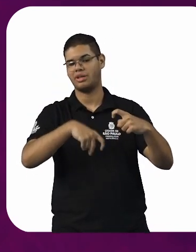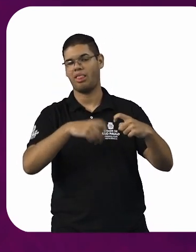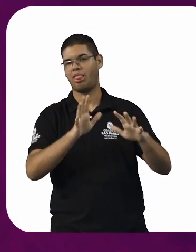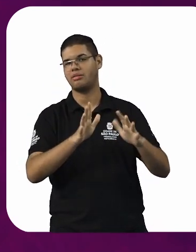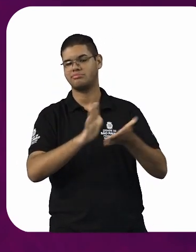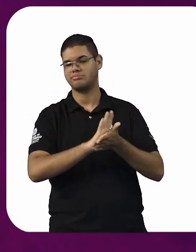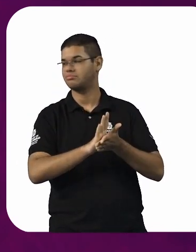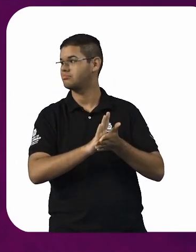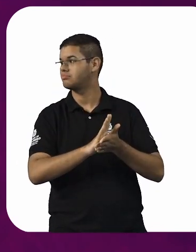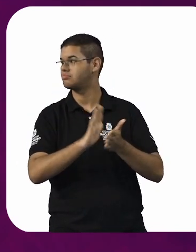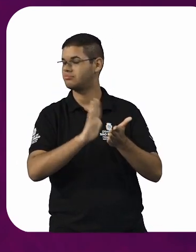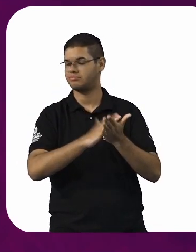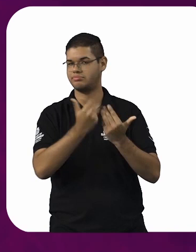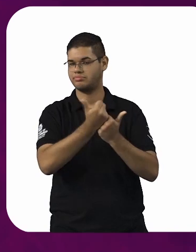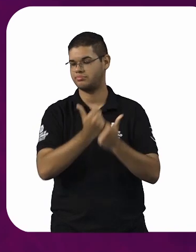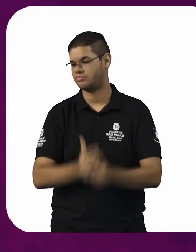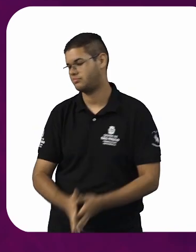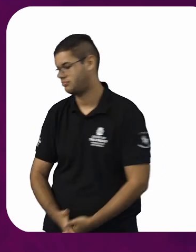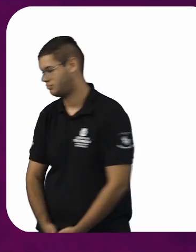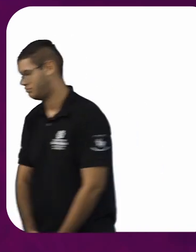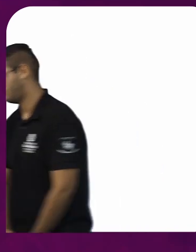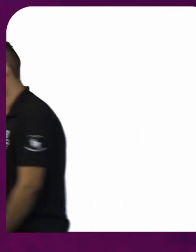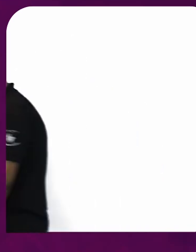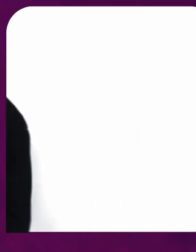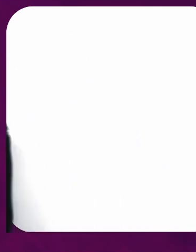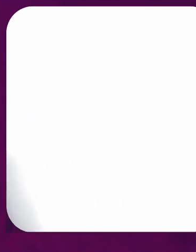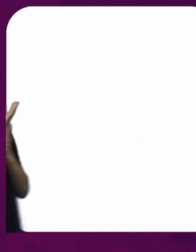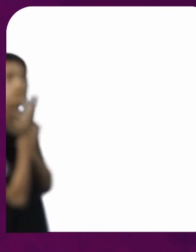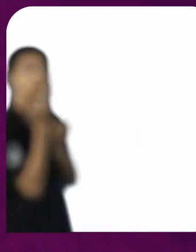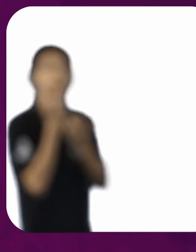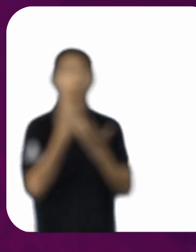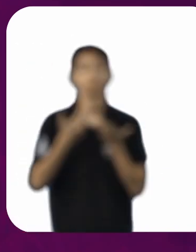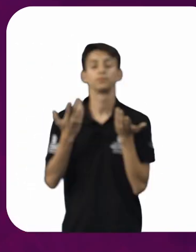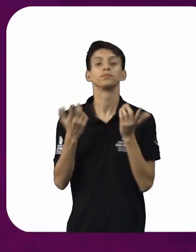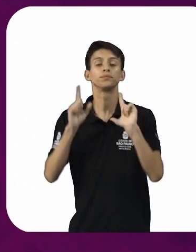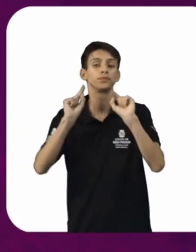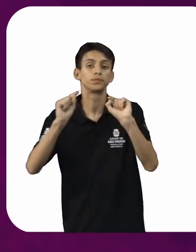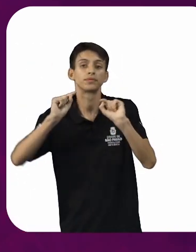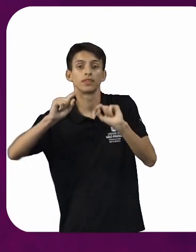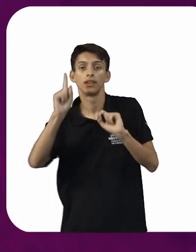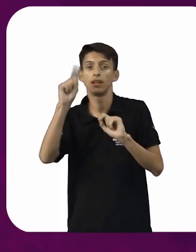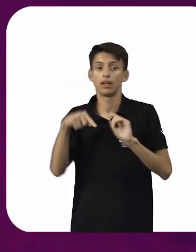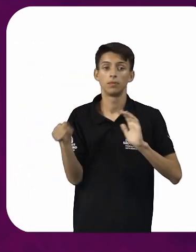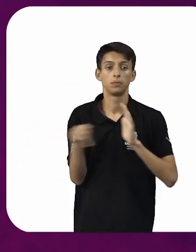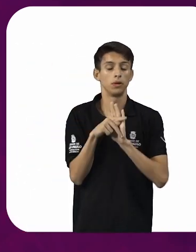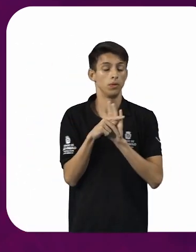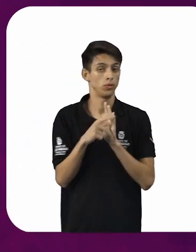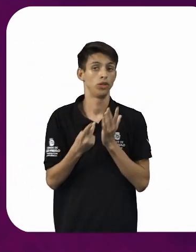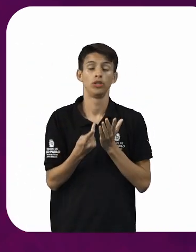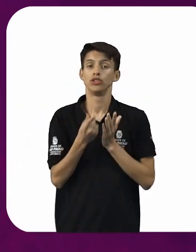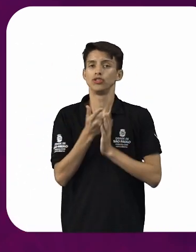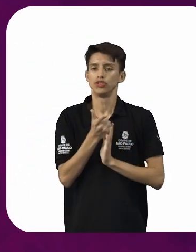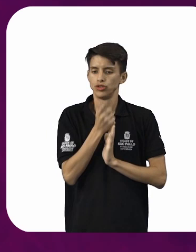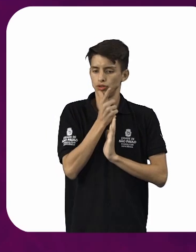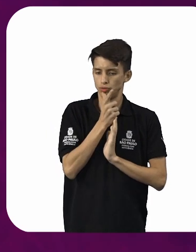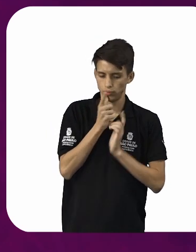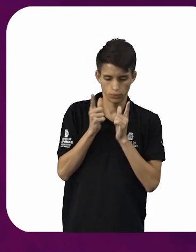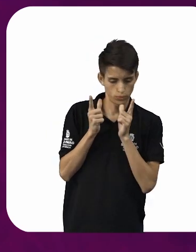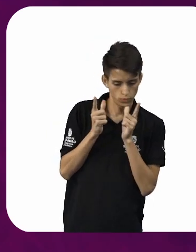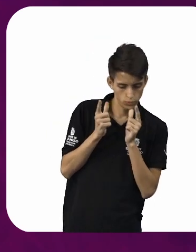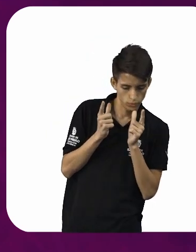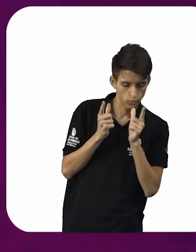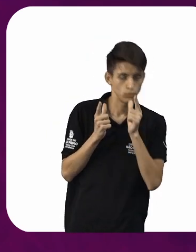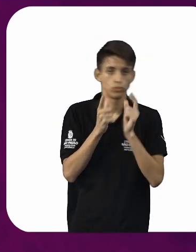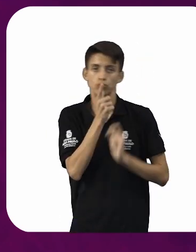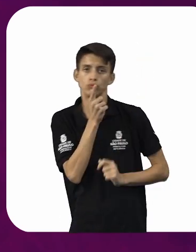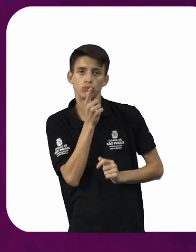e impuseram cirurgicamente para essa pessoa quando bebê, o que é uma mutilação genital. Por que a mutilação enquanto o bebê é